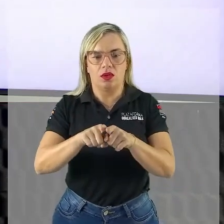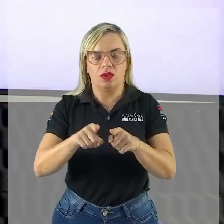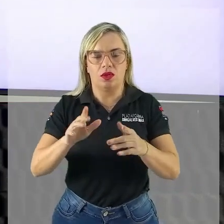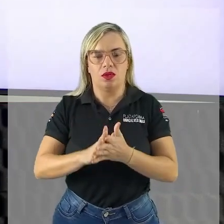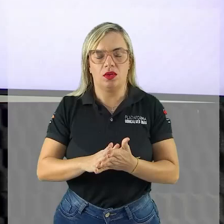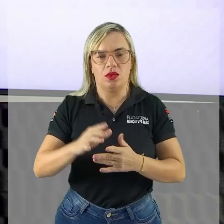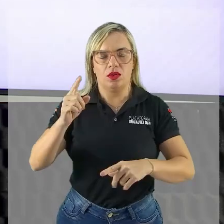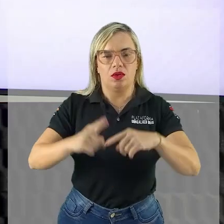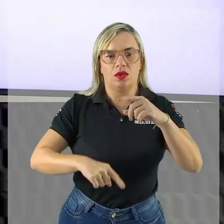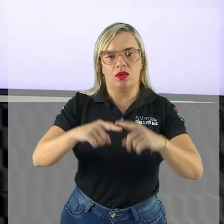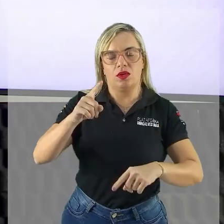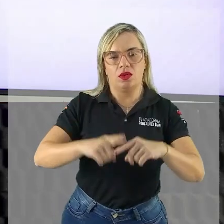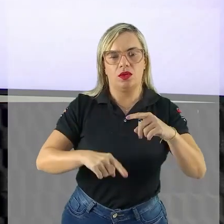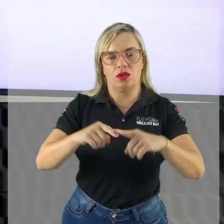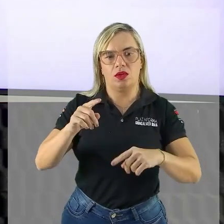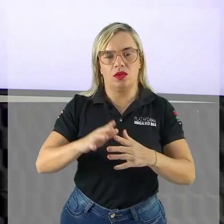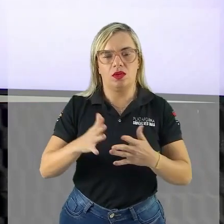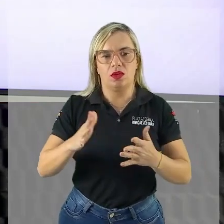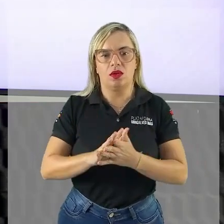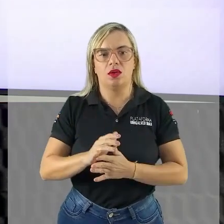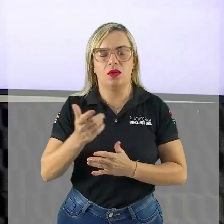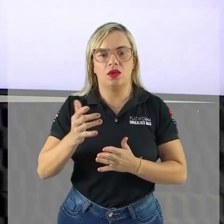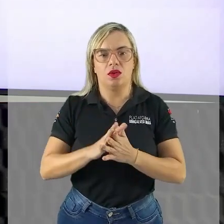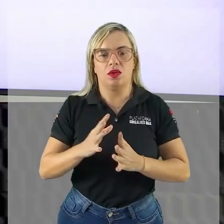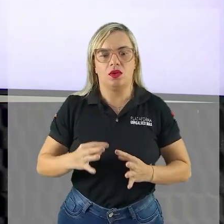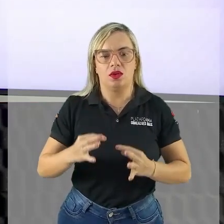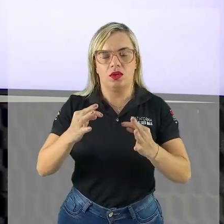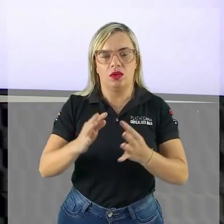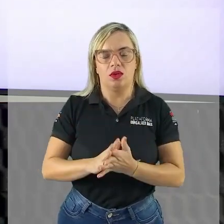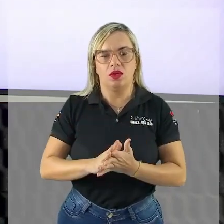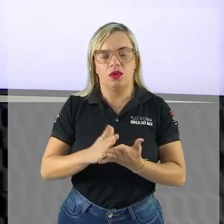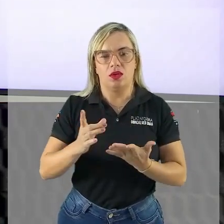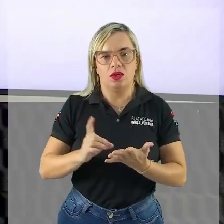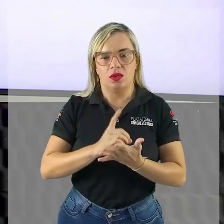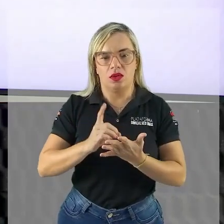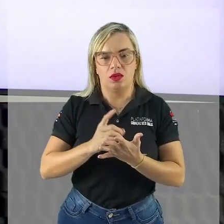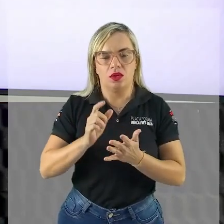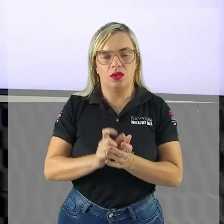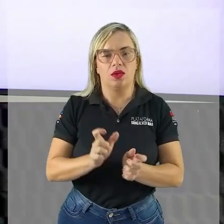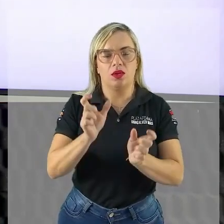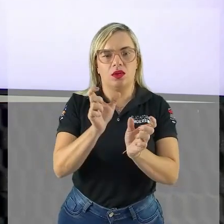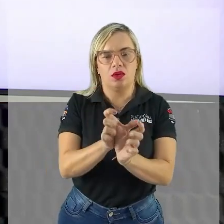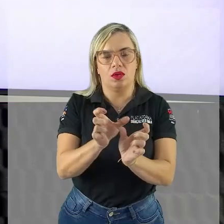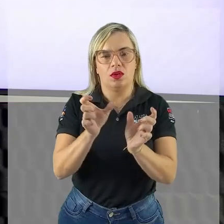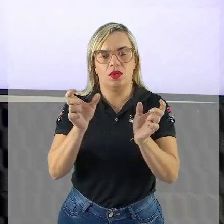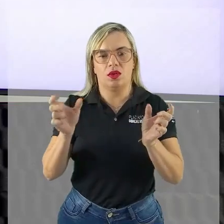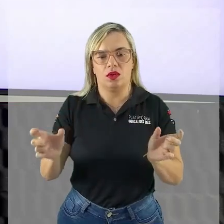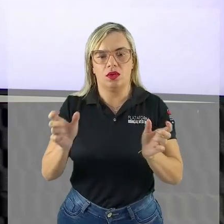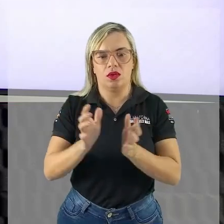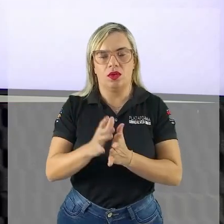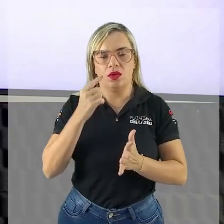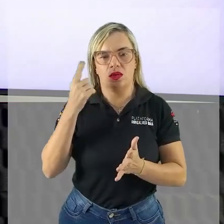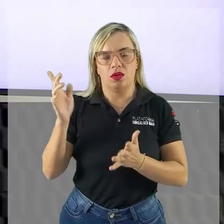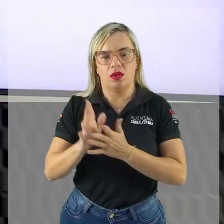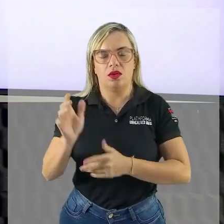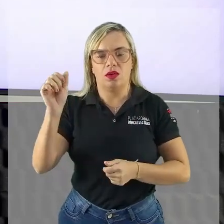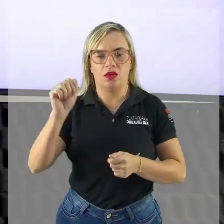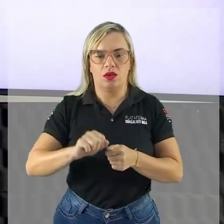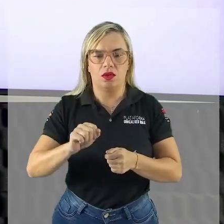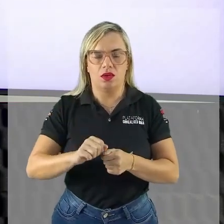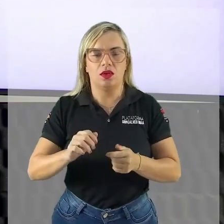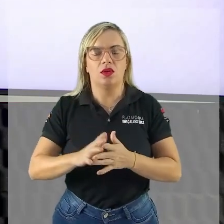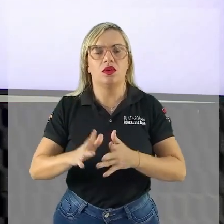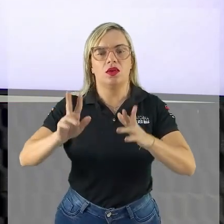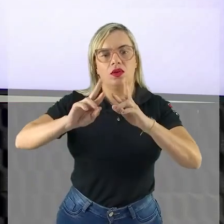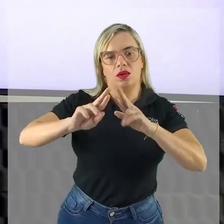seu dispositivo um dicionário de sinônimos, tá? A sinonímia vai fazer